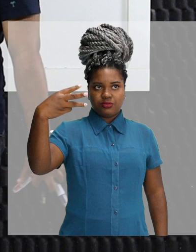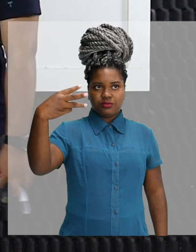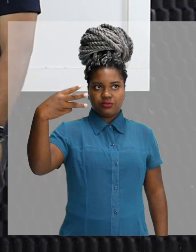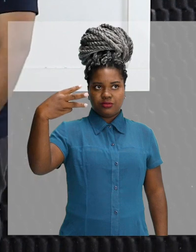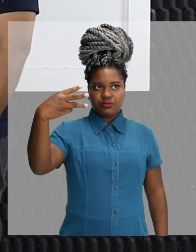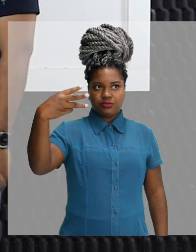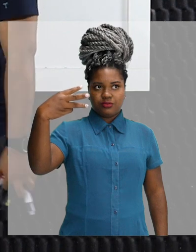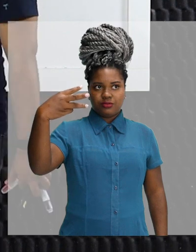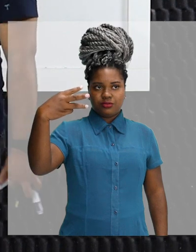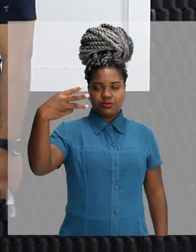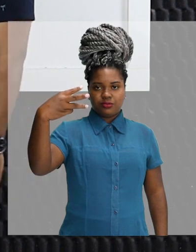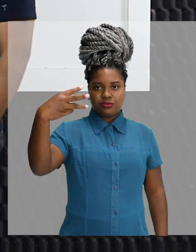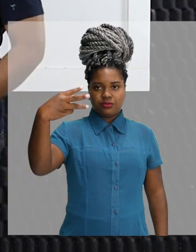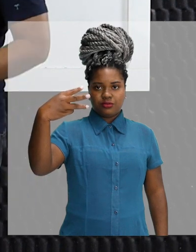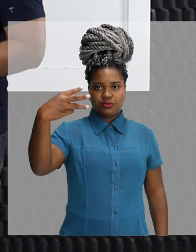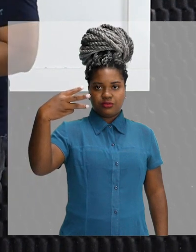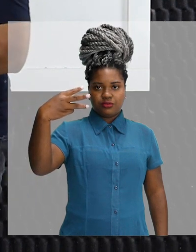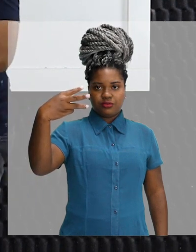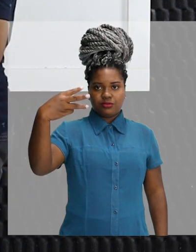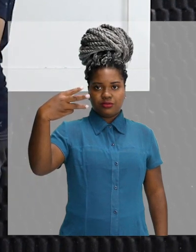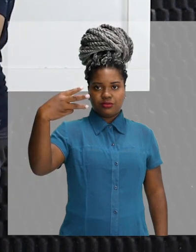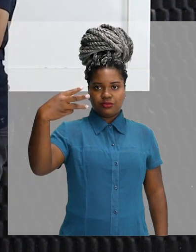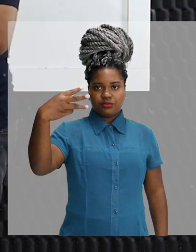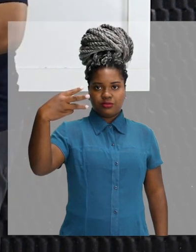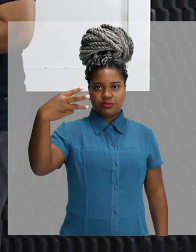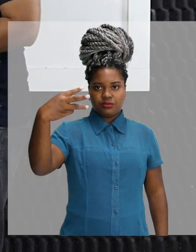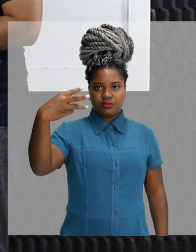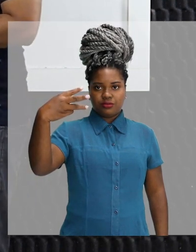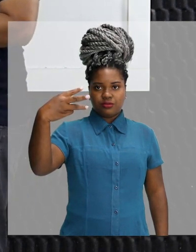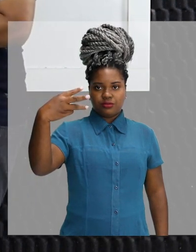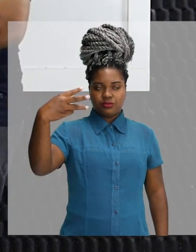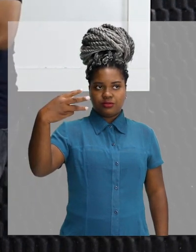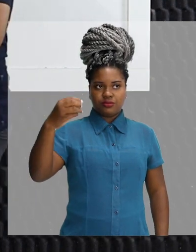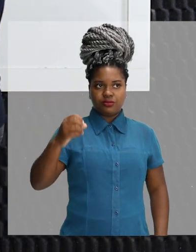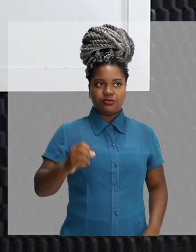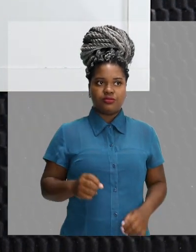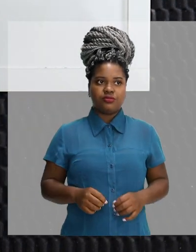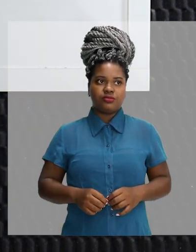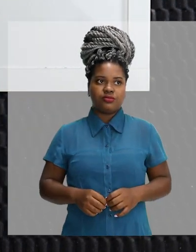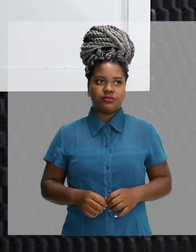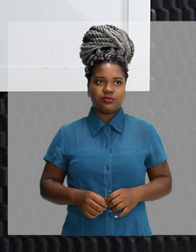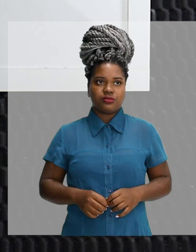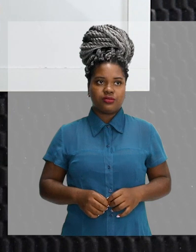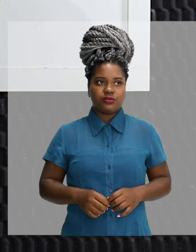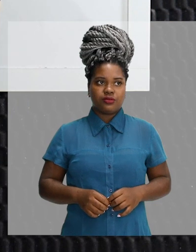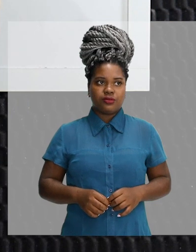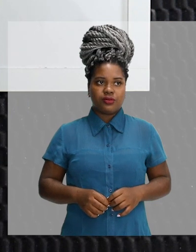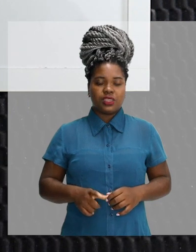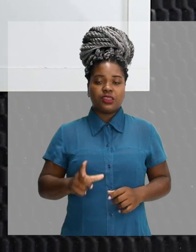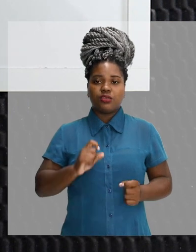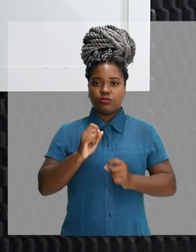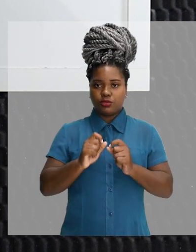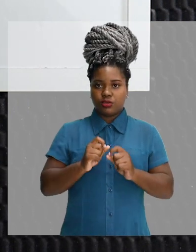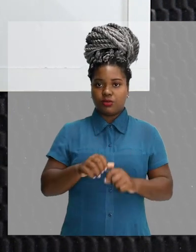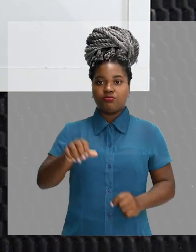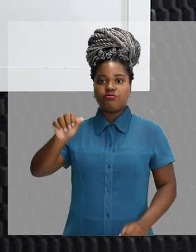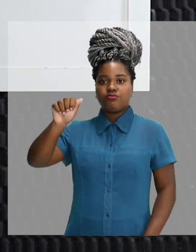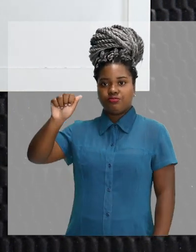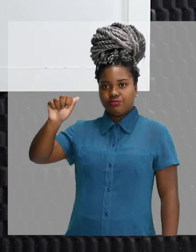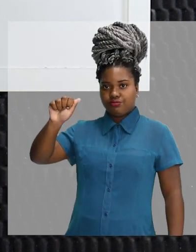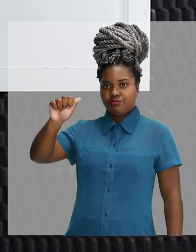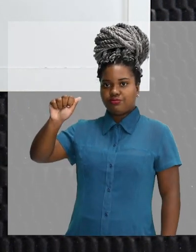da aceleração é igual a 3, não aceleração igual a 3, tem que ter cuidado. Então eu vou logo começar pela aceleração,